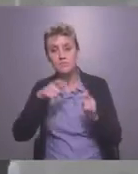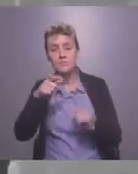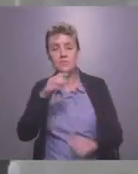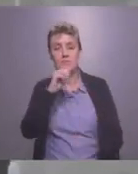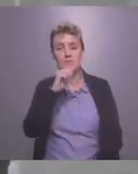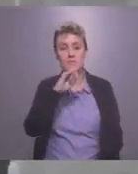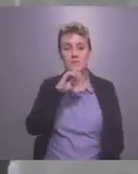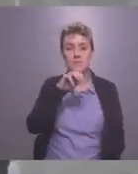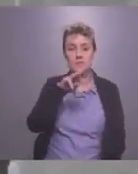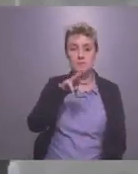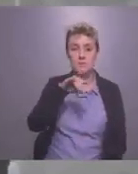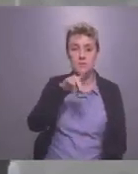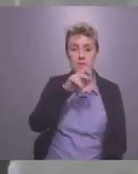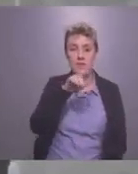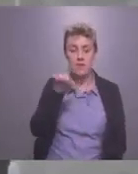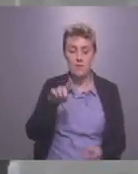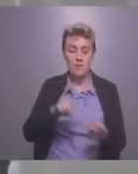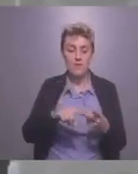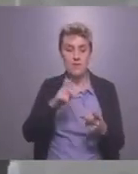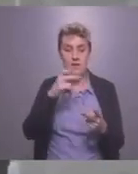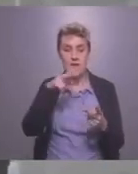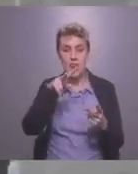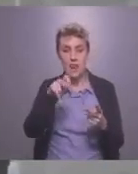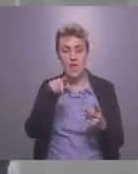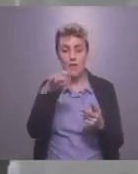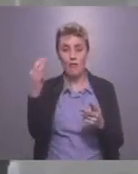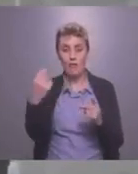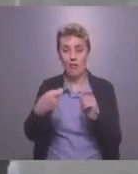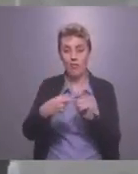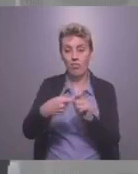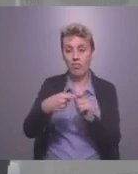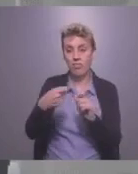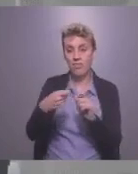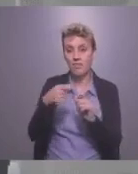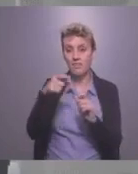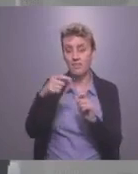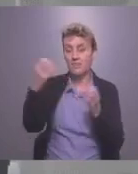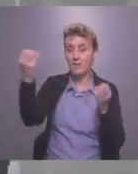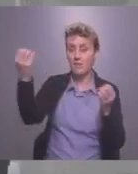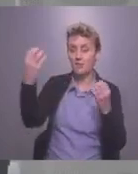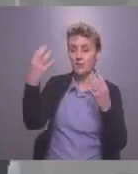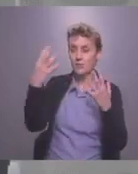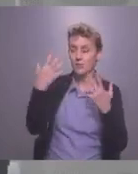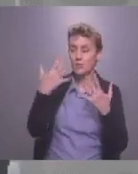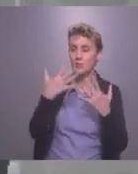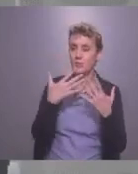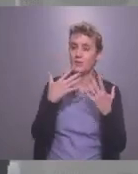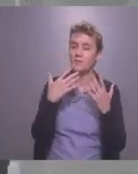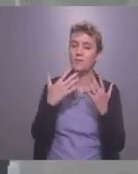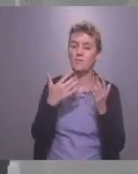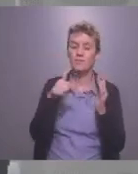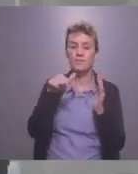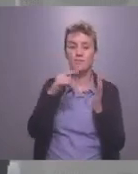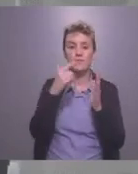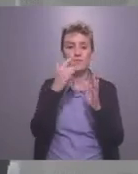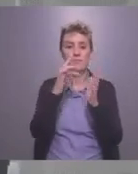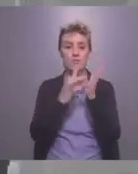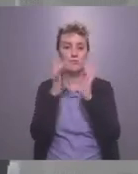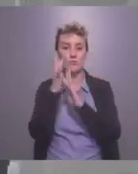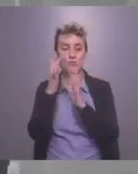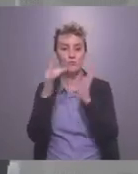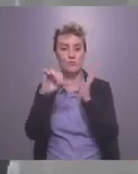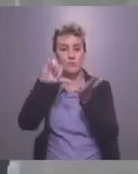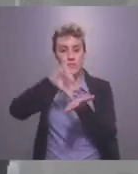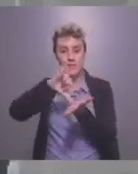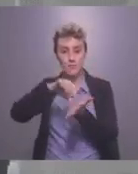Simeão, Ana, quando se aproximaram da luz que vem de Belém, da luz